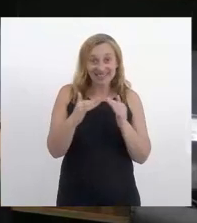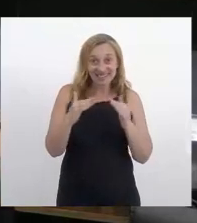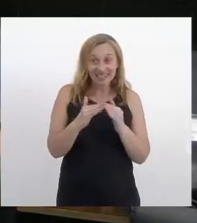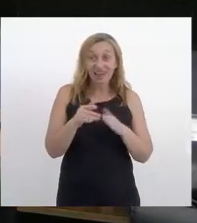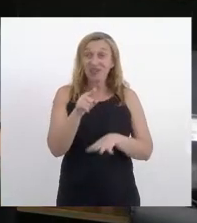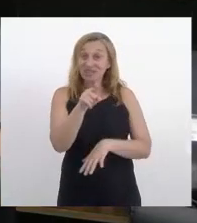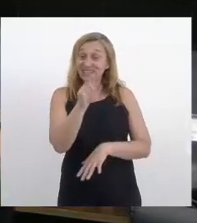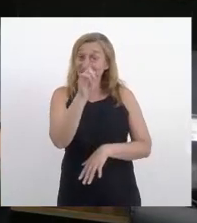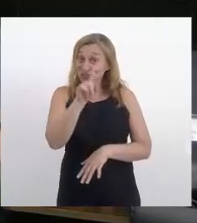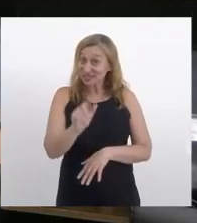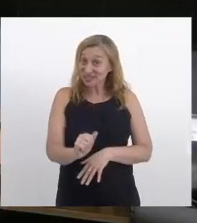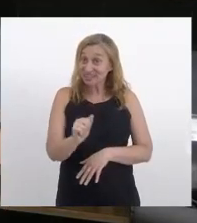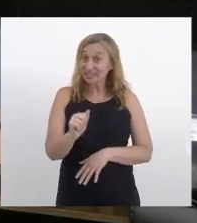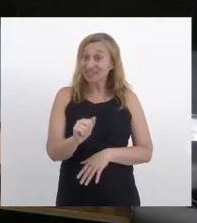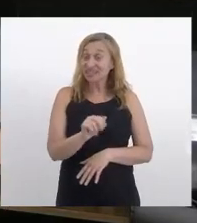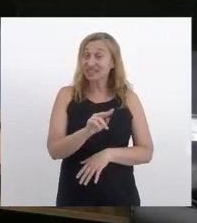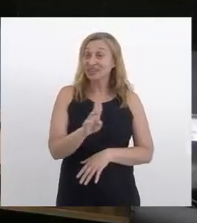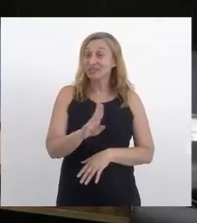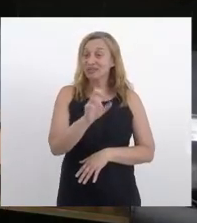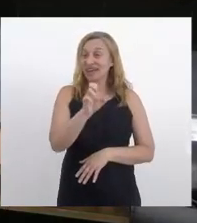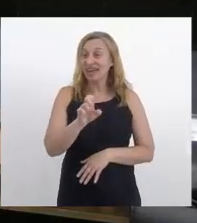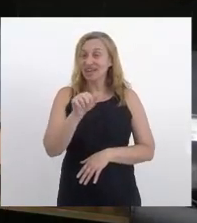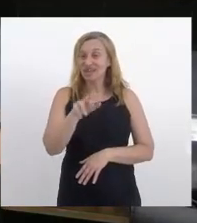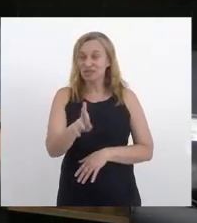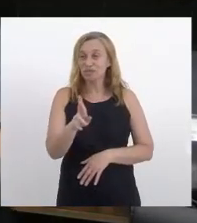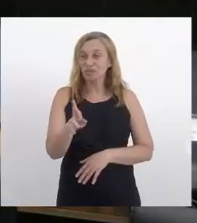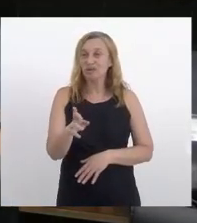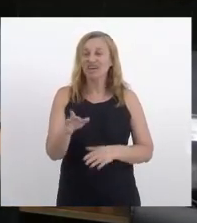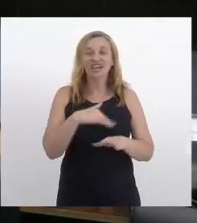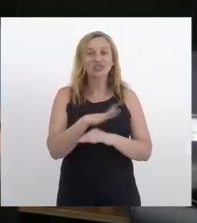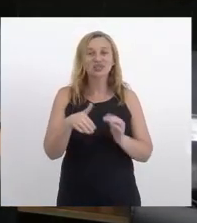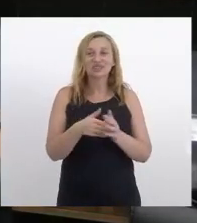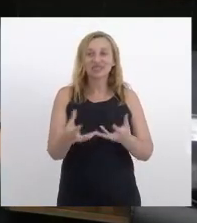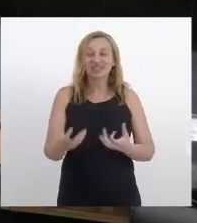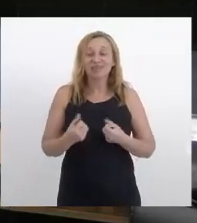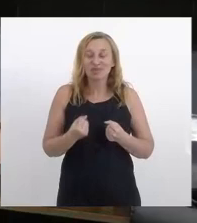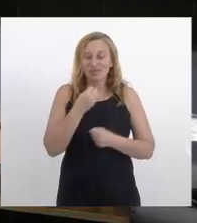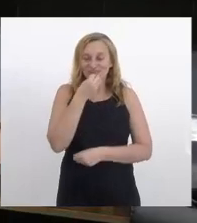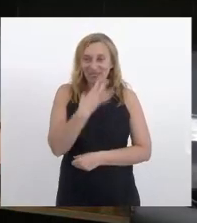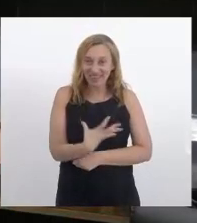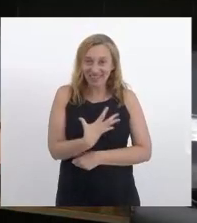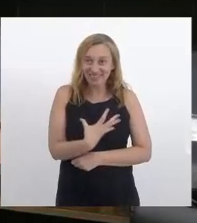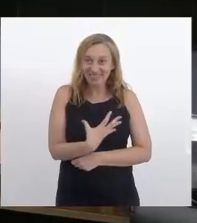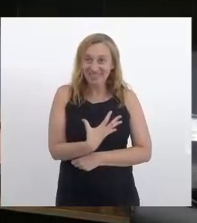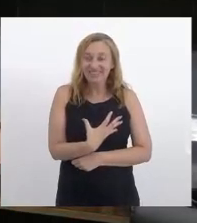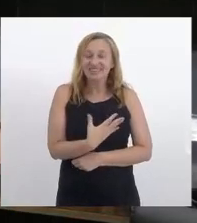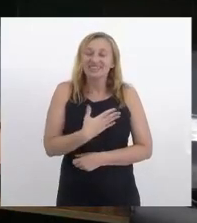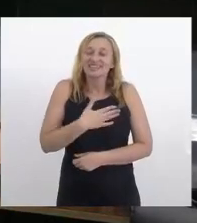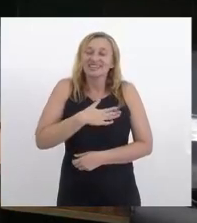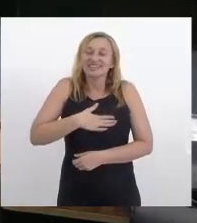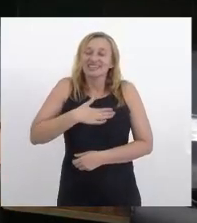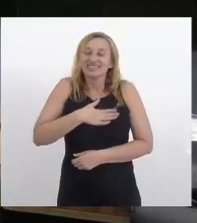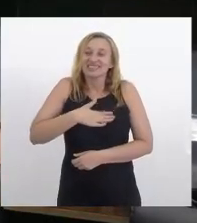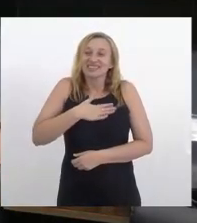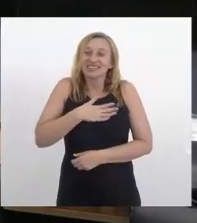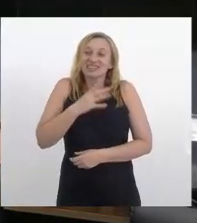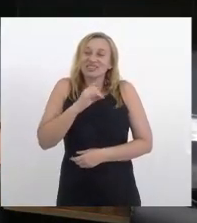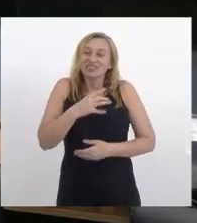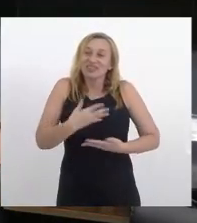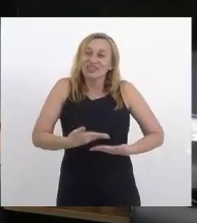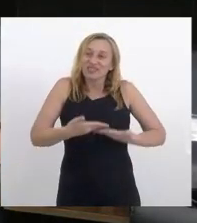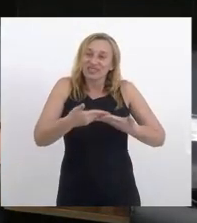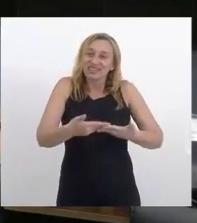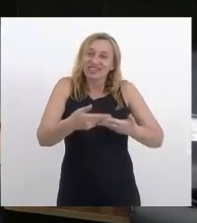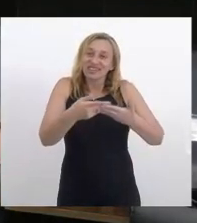a você, Luzia, em nome da Expo, e a todos que me acolheram tão bem. Tá? E eu gostaria apenas de oferecer